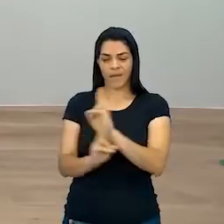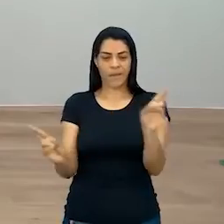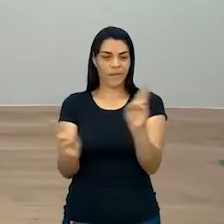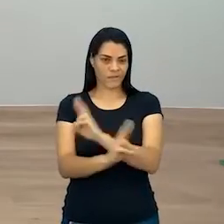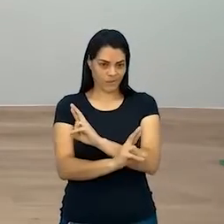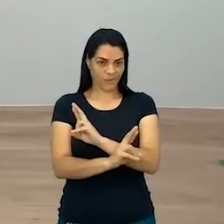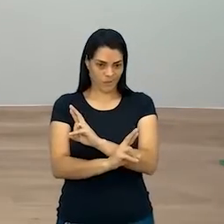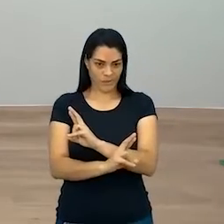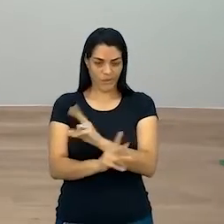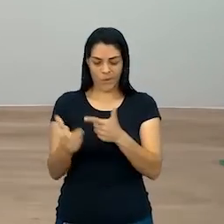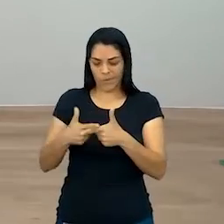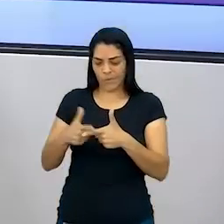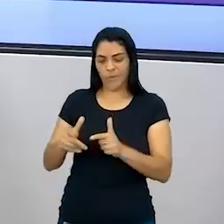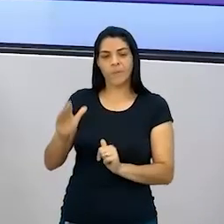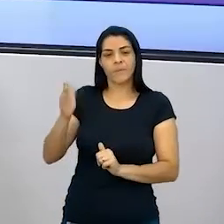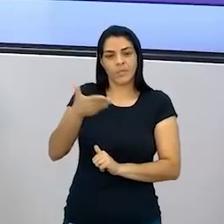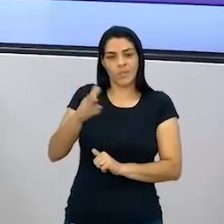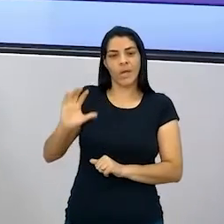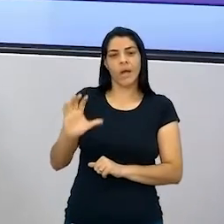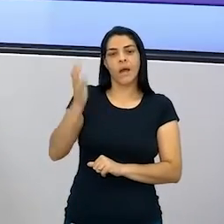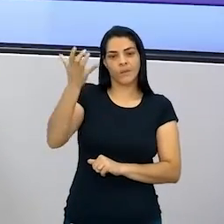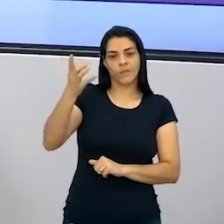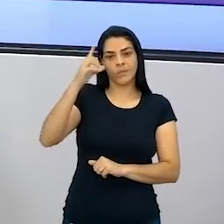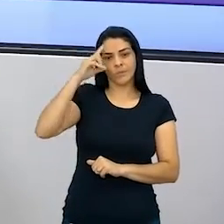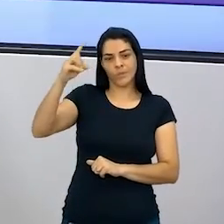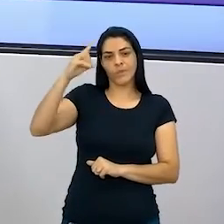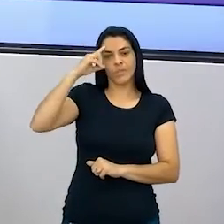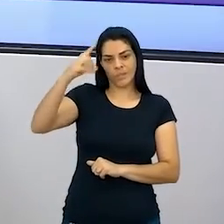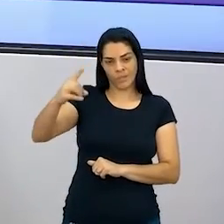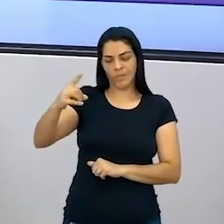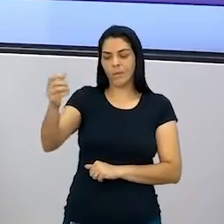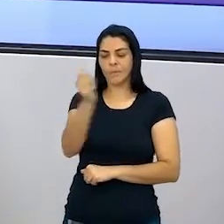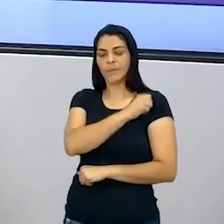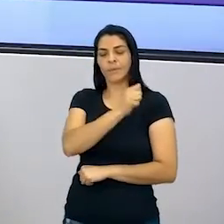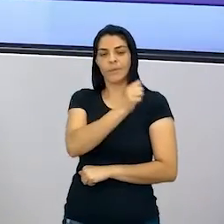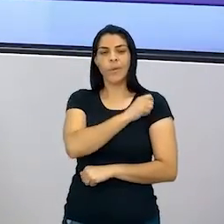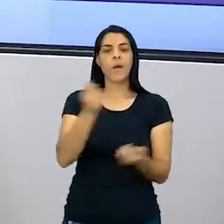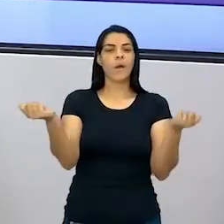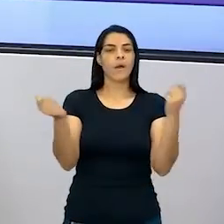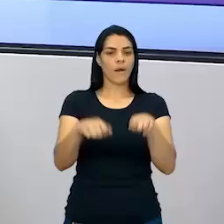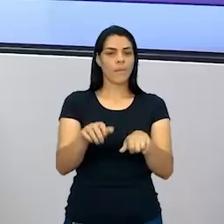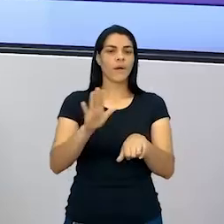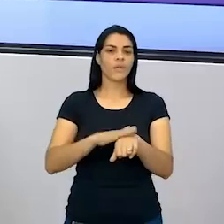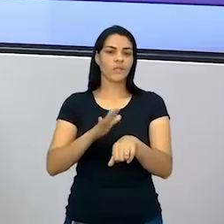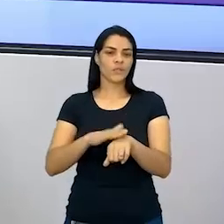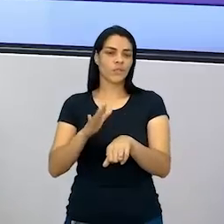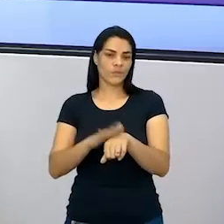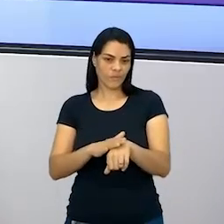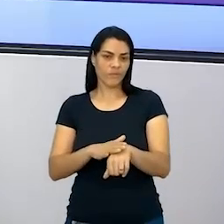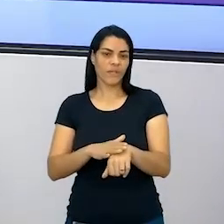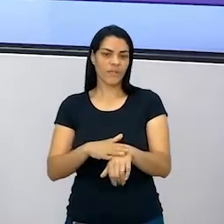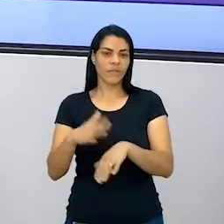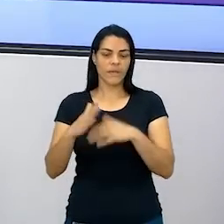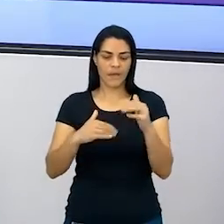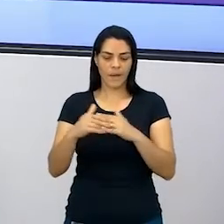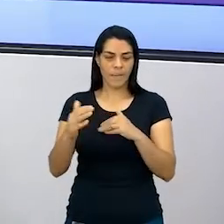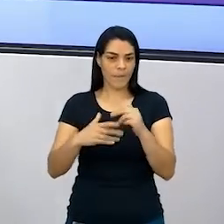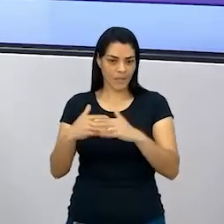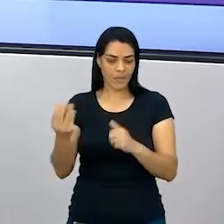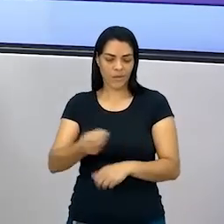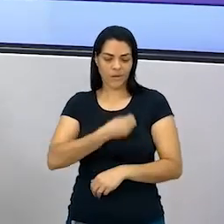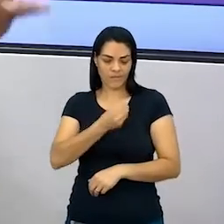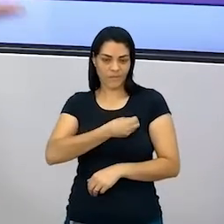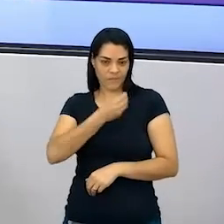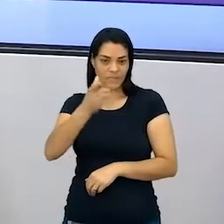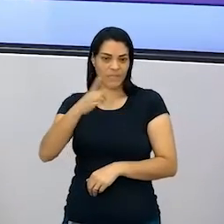já aconteceram aí na sala de aula no dia a dia para que eles consigam fazer essa articulação com a vivência que eles têm, né? Então,